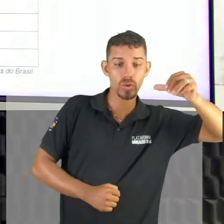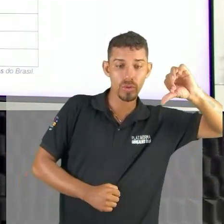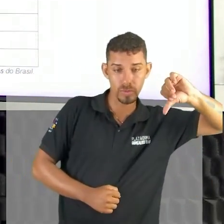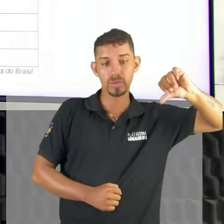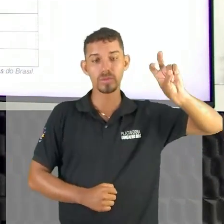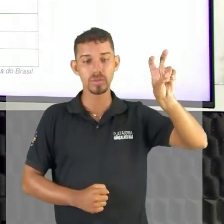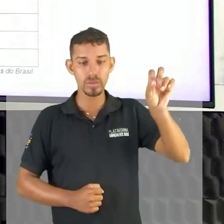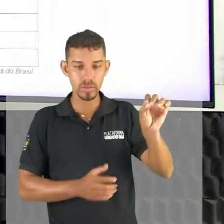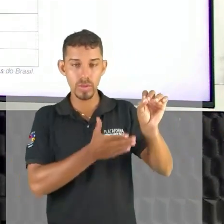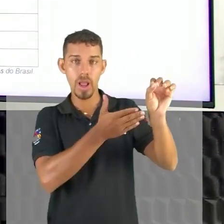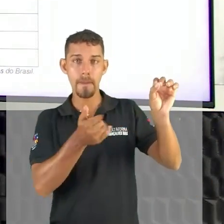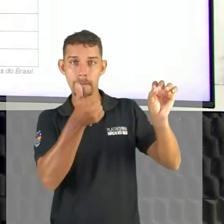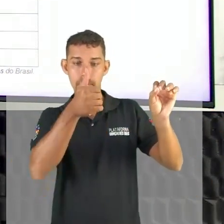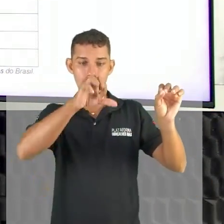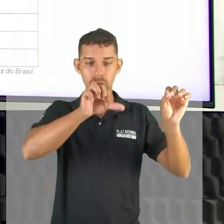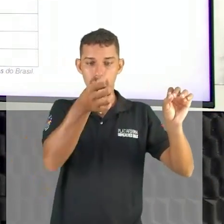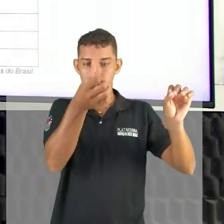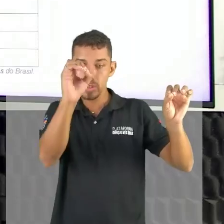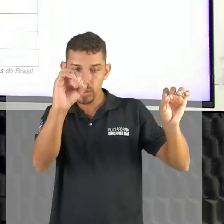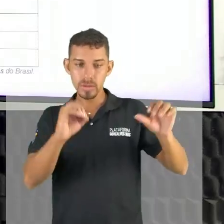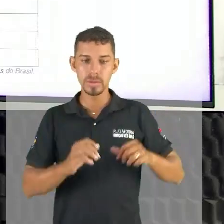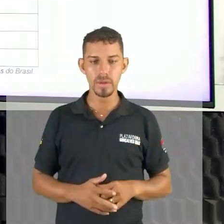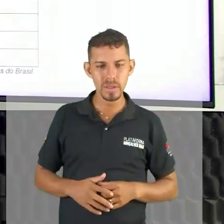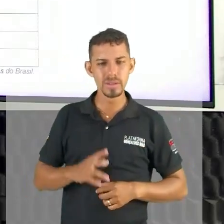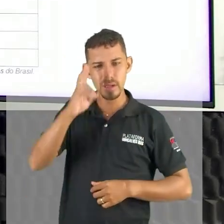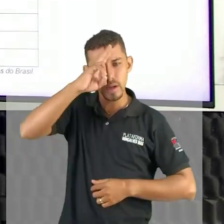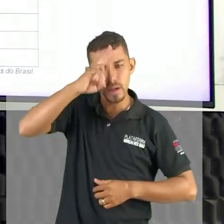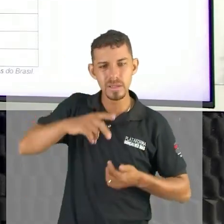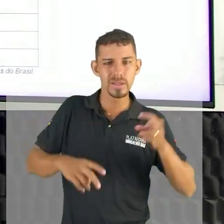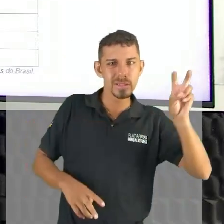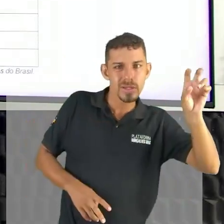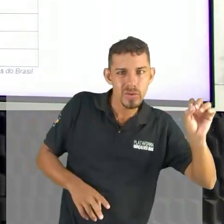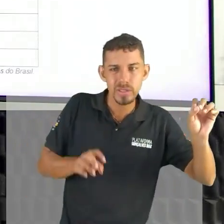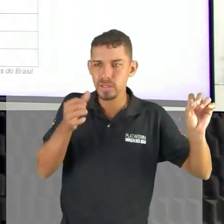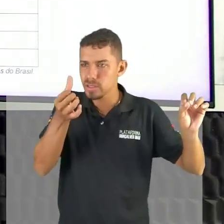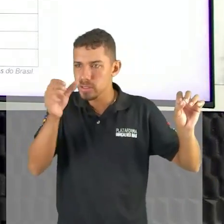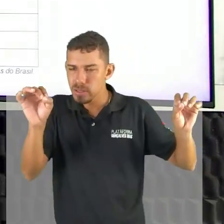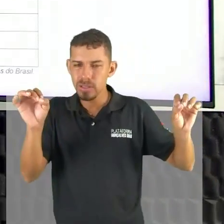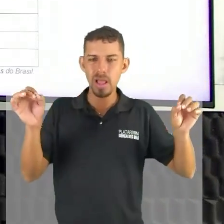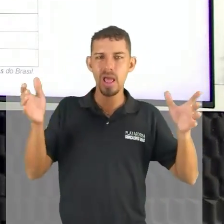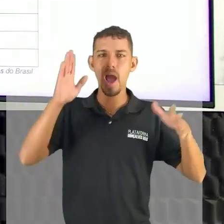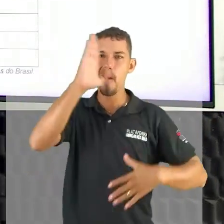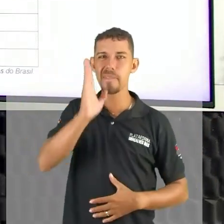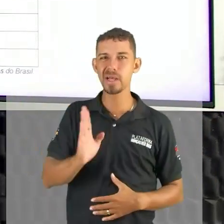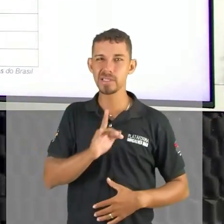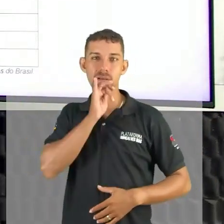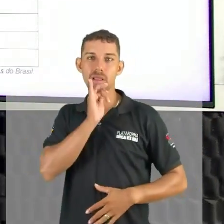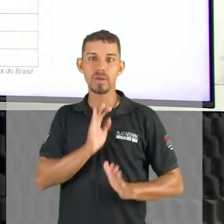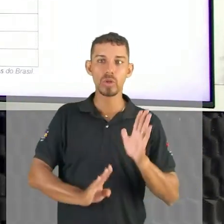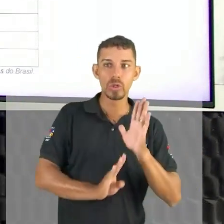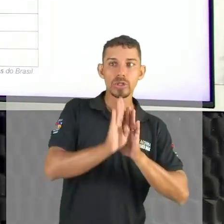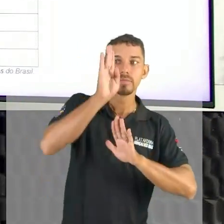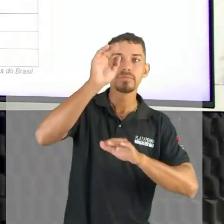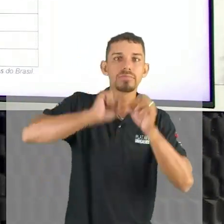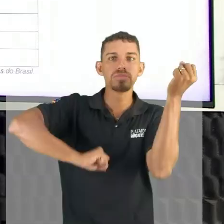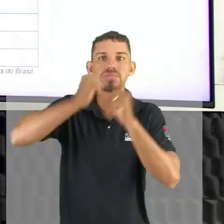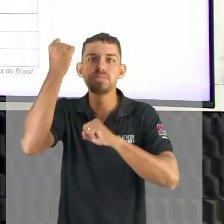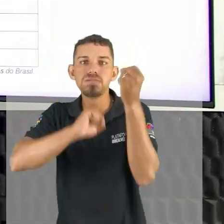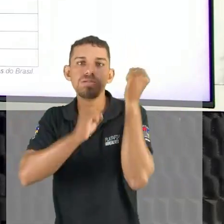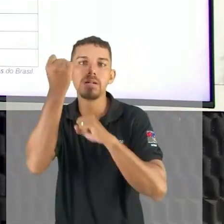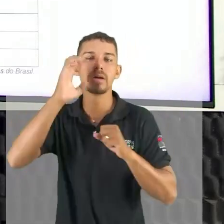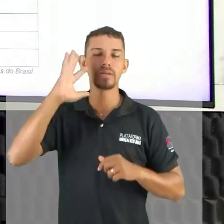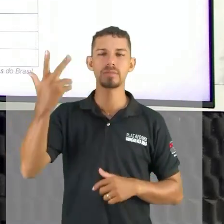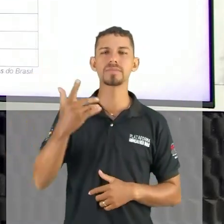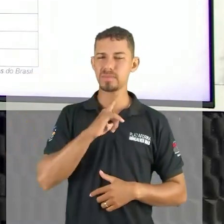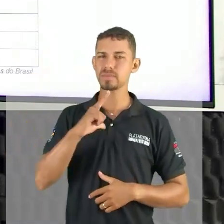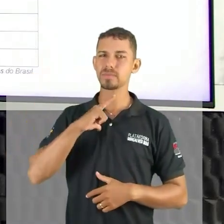nossa população. Se eu lembrar de 50 e 60, você vai ver que é o momento que o Brasil passa por um surto industrializante. É o momento que a gente tem